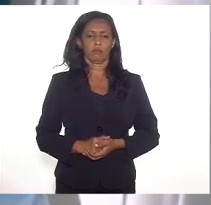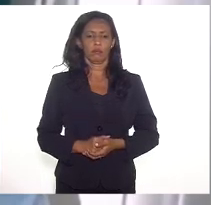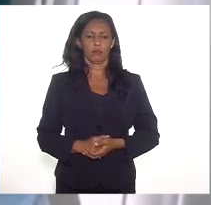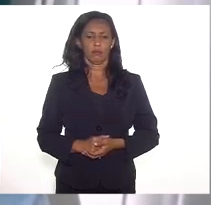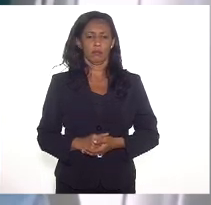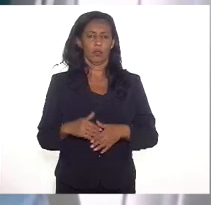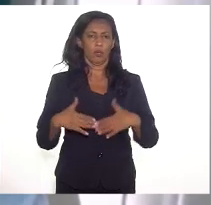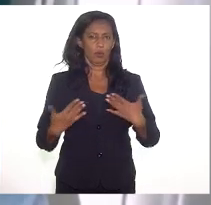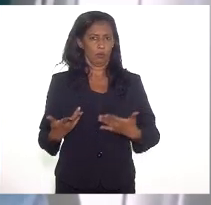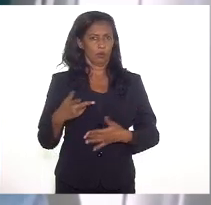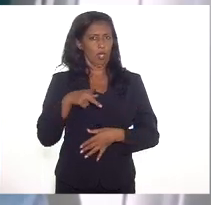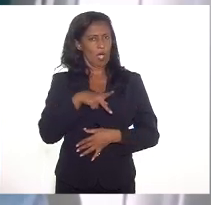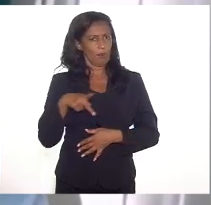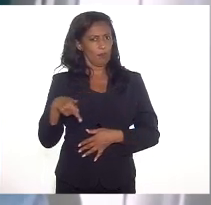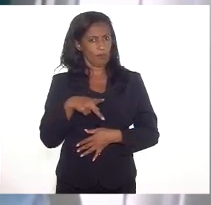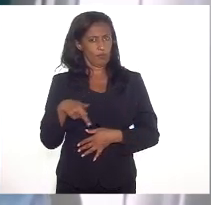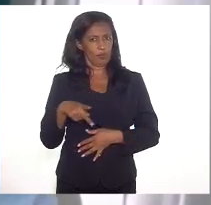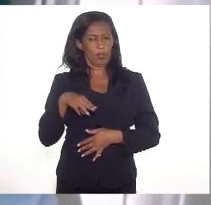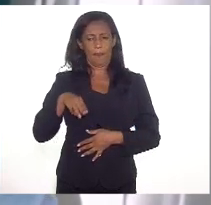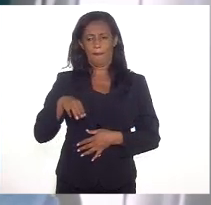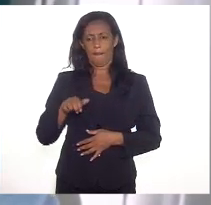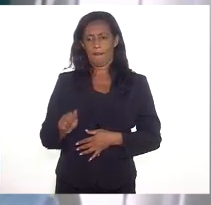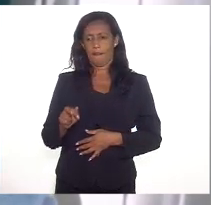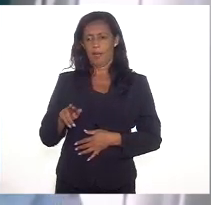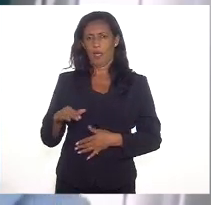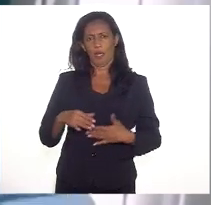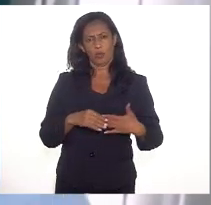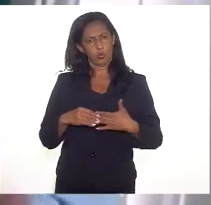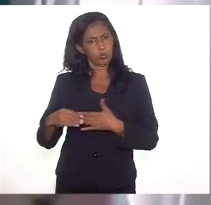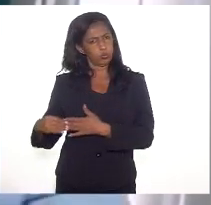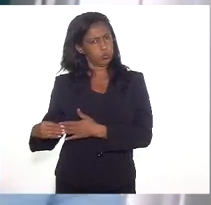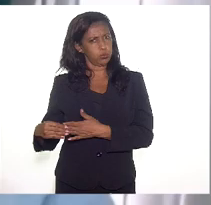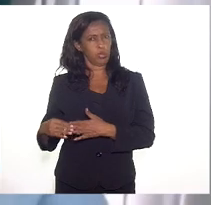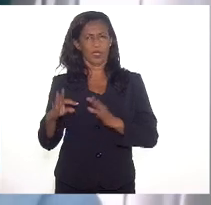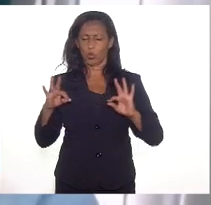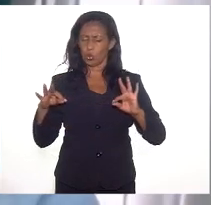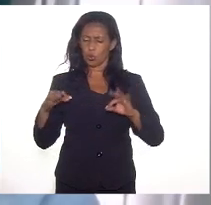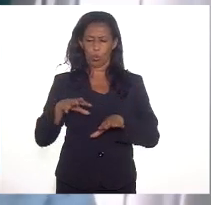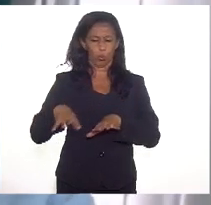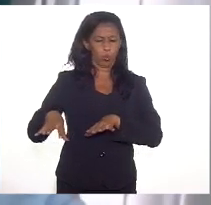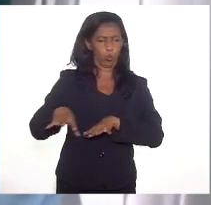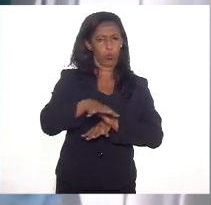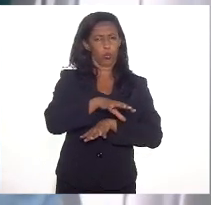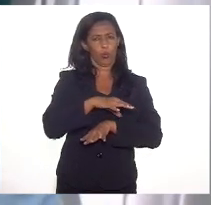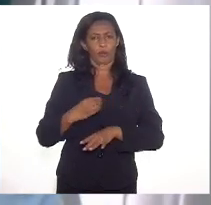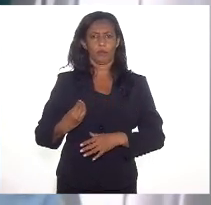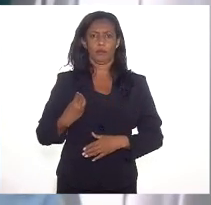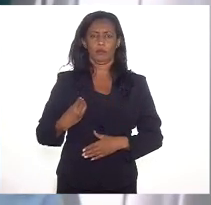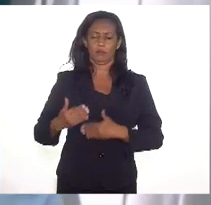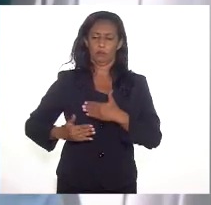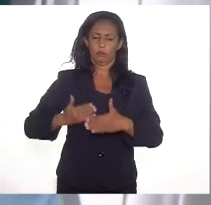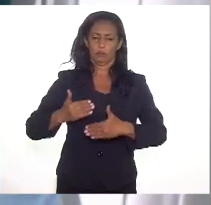a professora Margarete Maria Martins se conduziu em todas as dimensões da sua trajetória